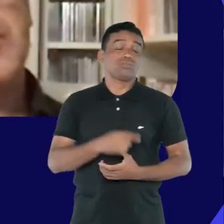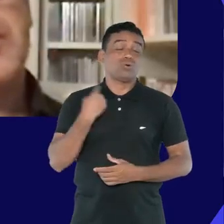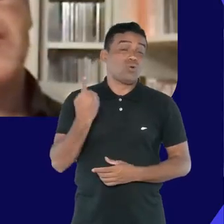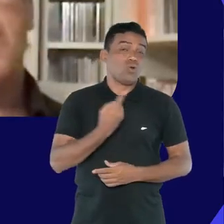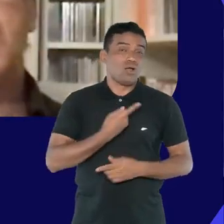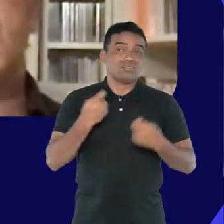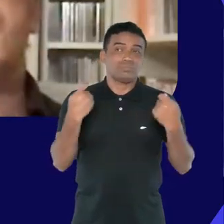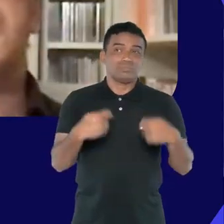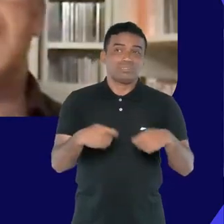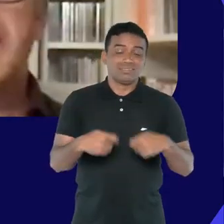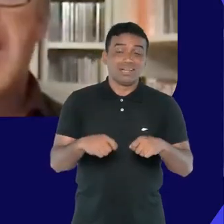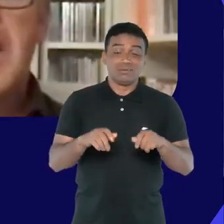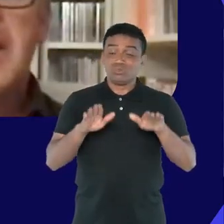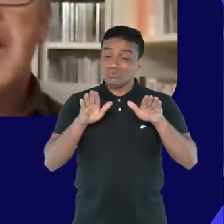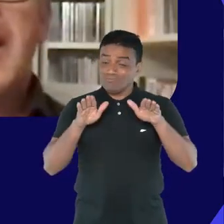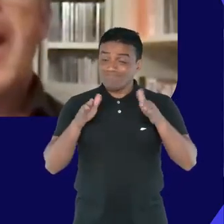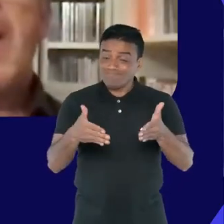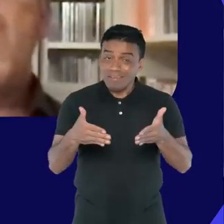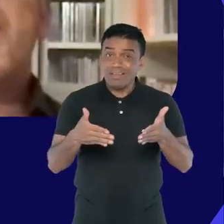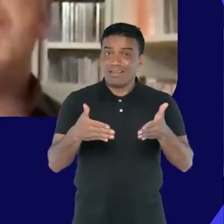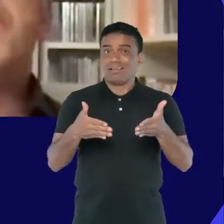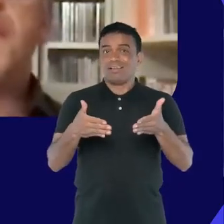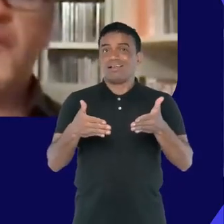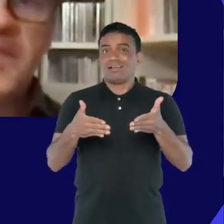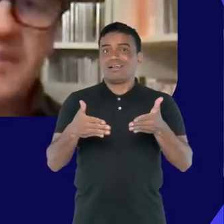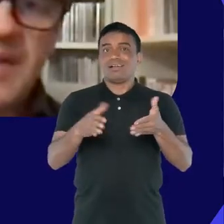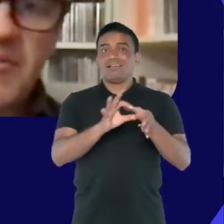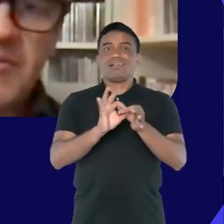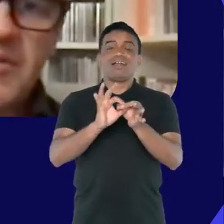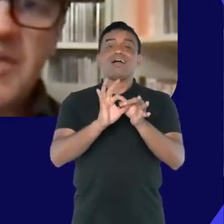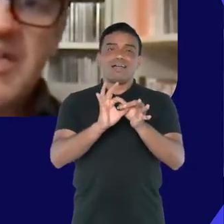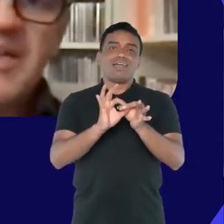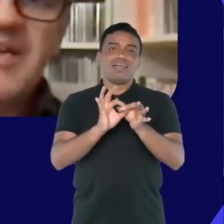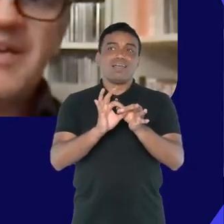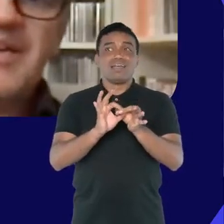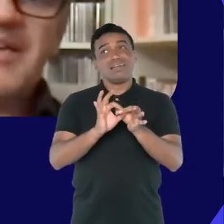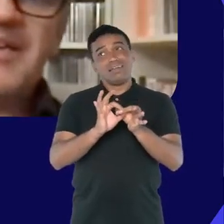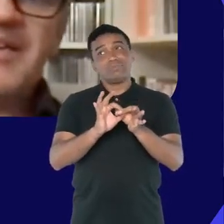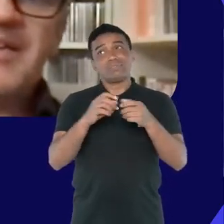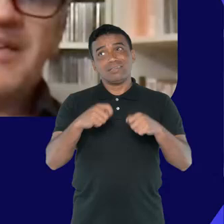temos de nos conciliar é com a imperfeição.